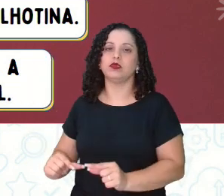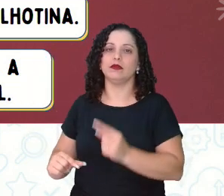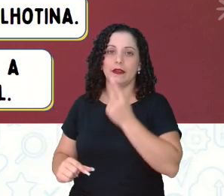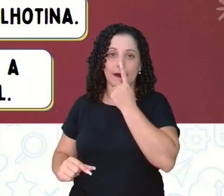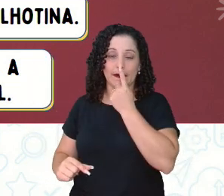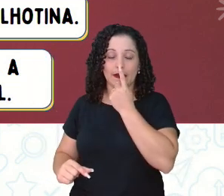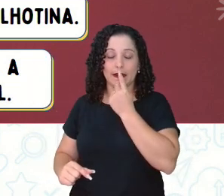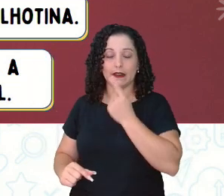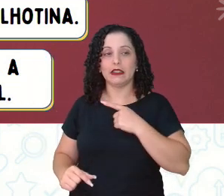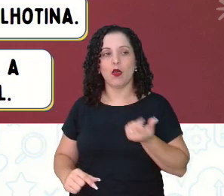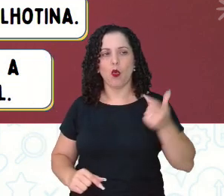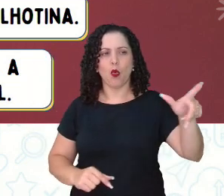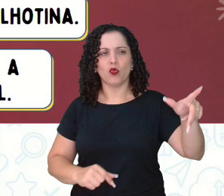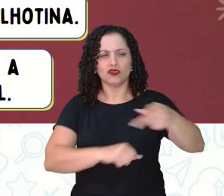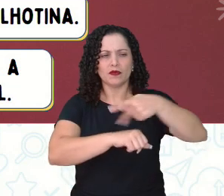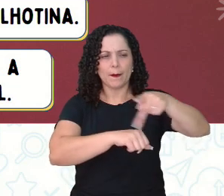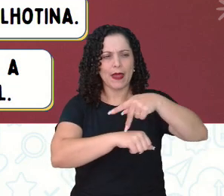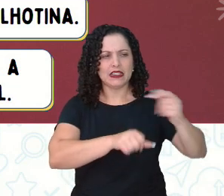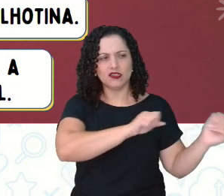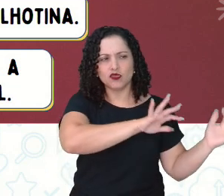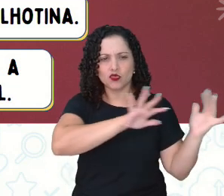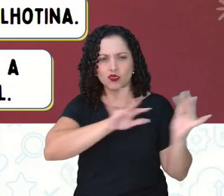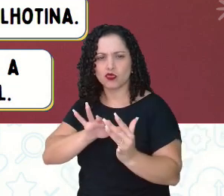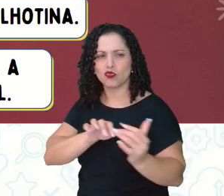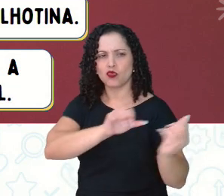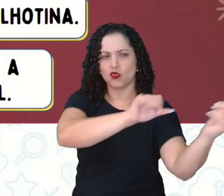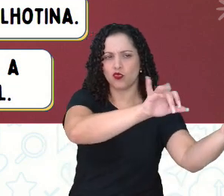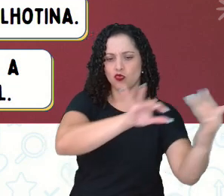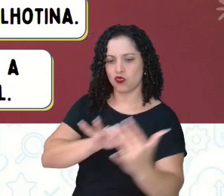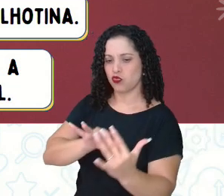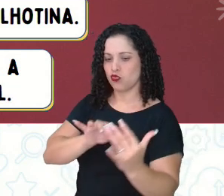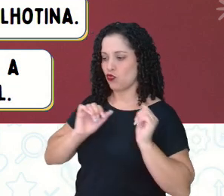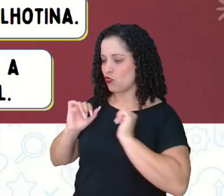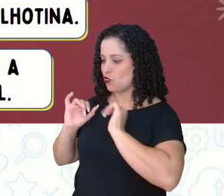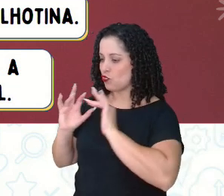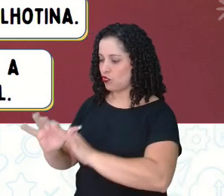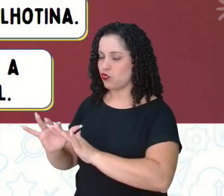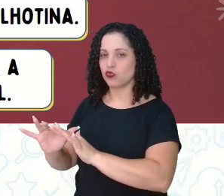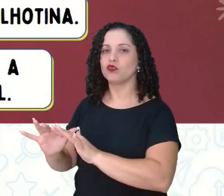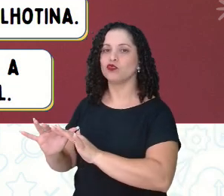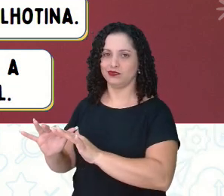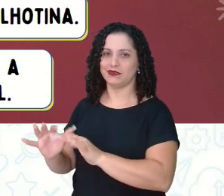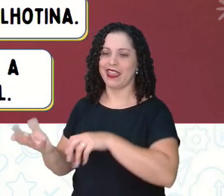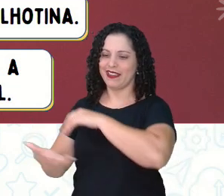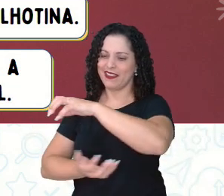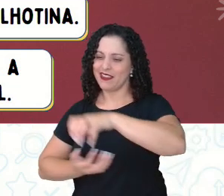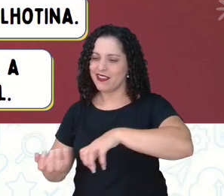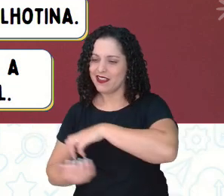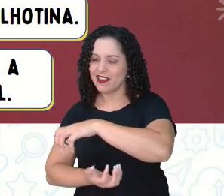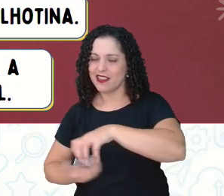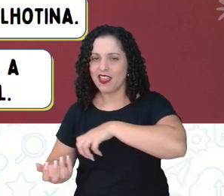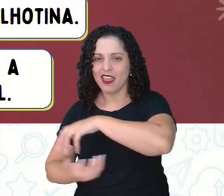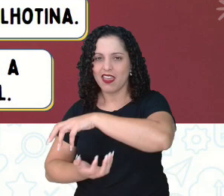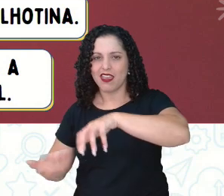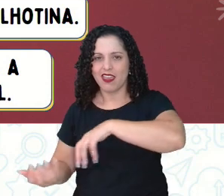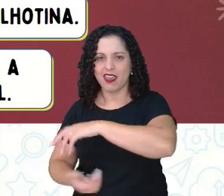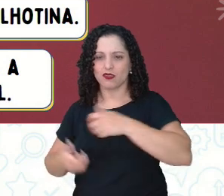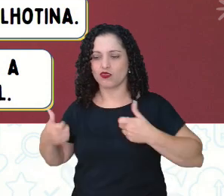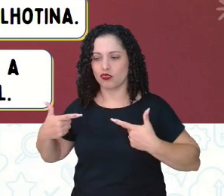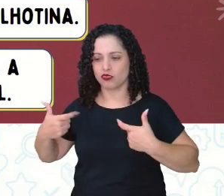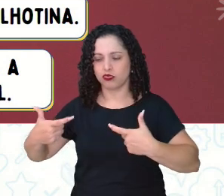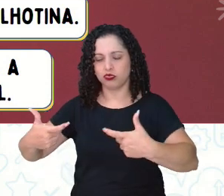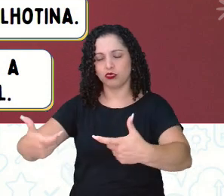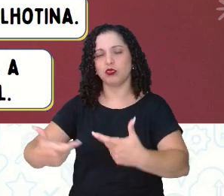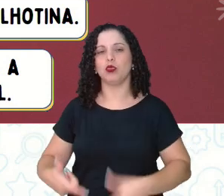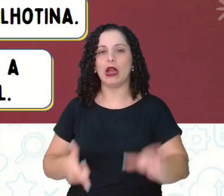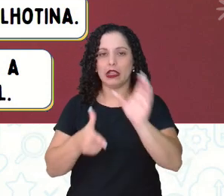invasões estrangeiras, né, guerras com outros países, e as revoltas populares, devido à crise econômica,